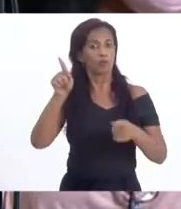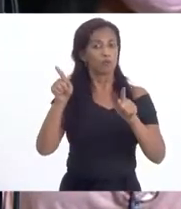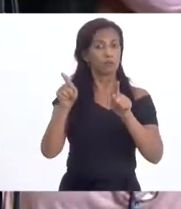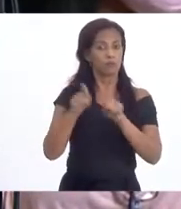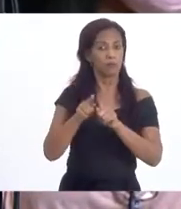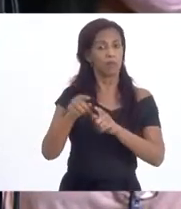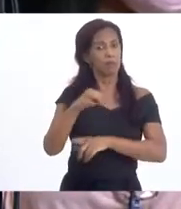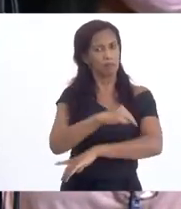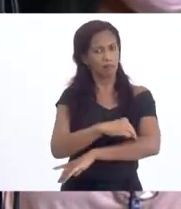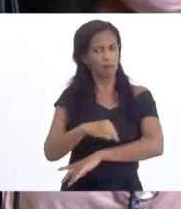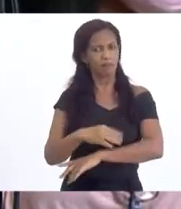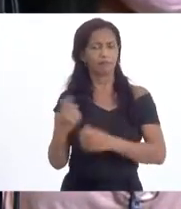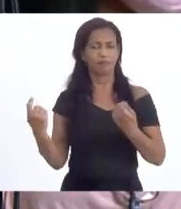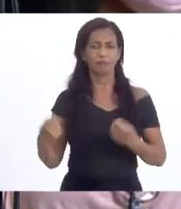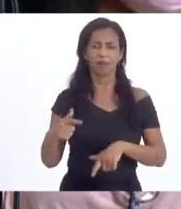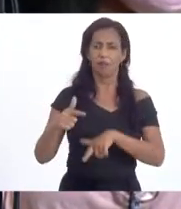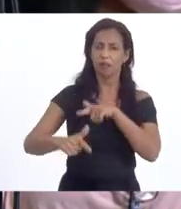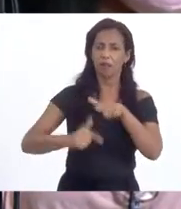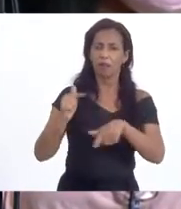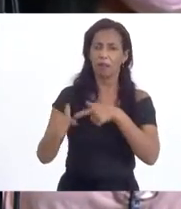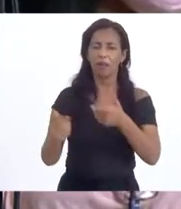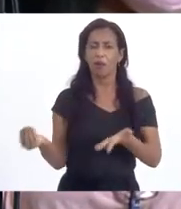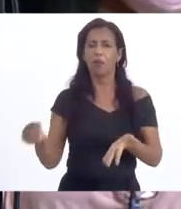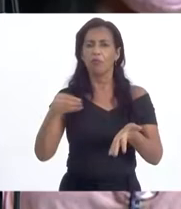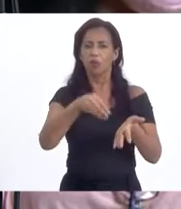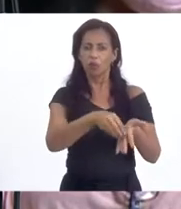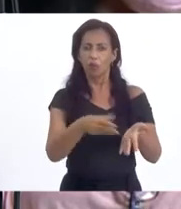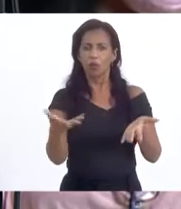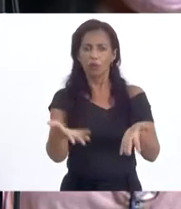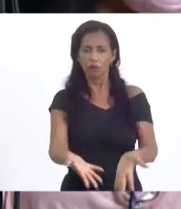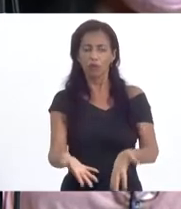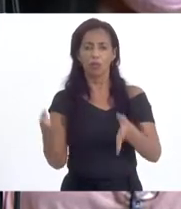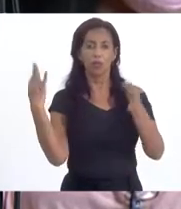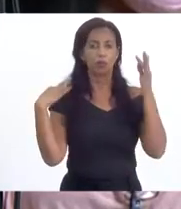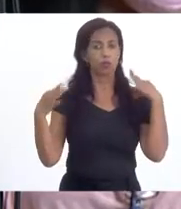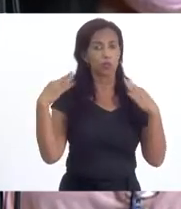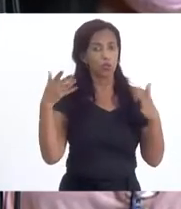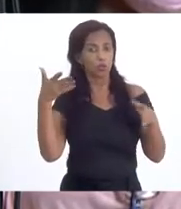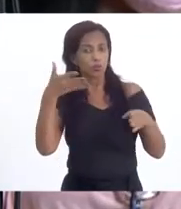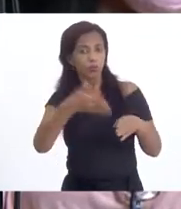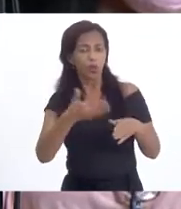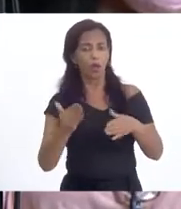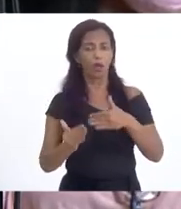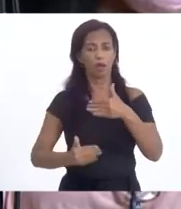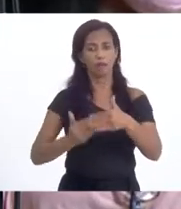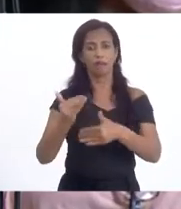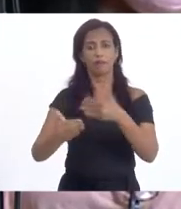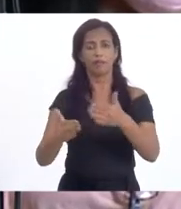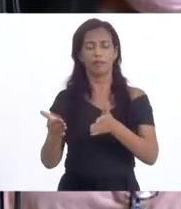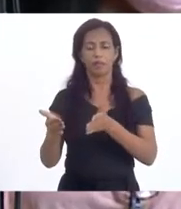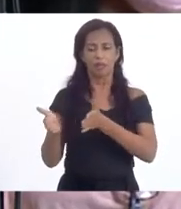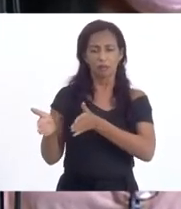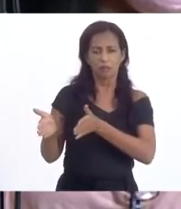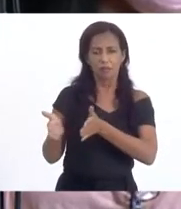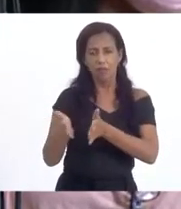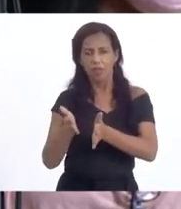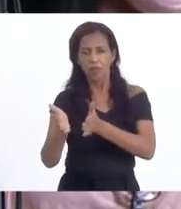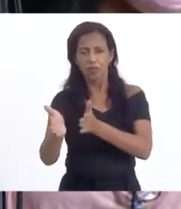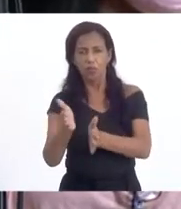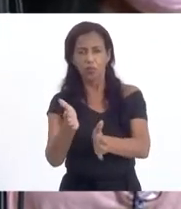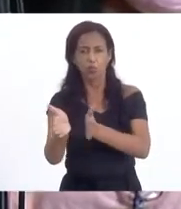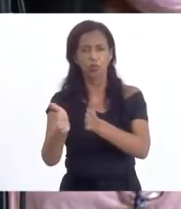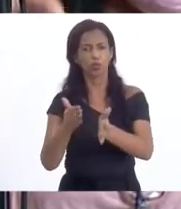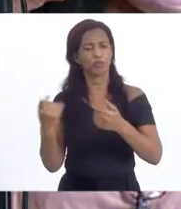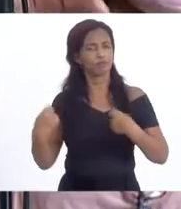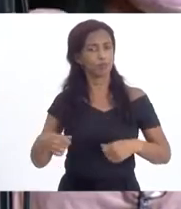município de Macaé. Trabalhar, como foi colocado aqui, para a questão do turismo, avançar na questão das estradas. Precisamos